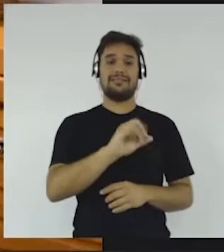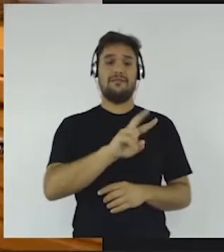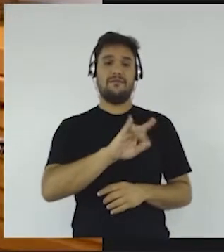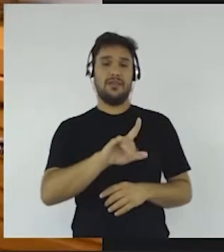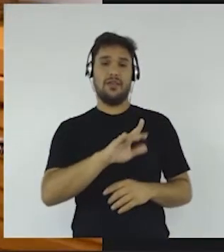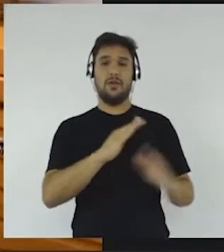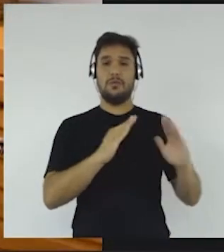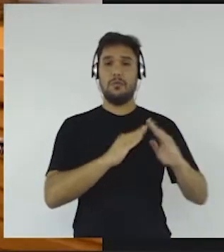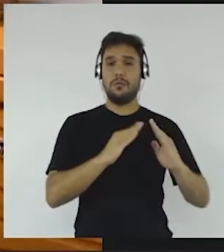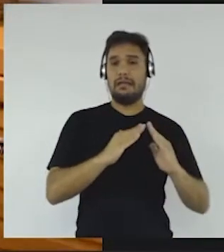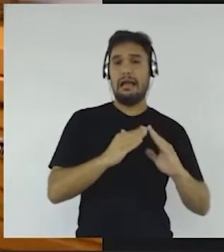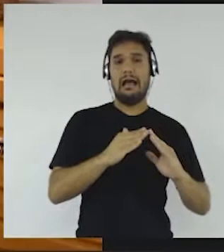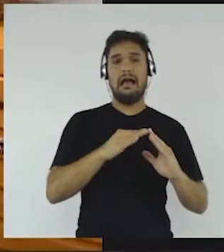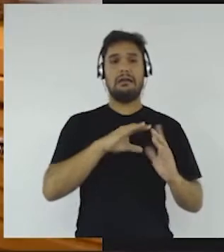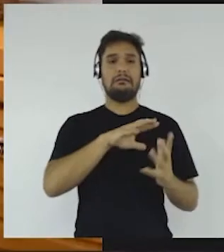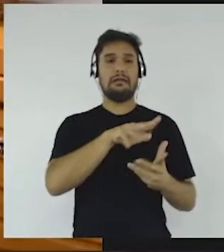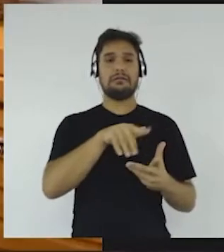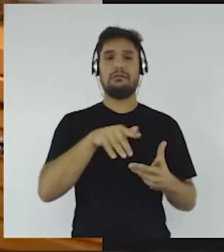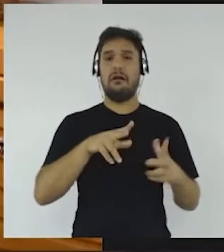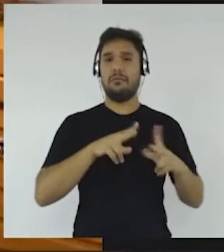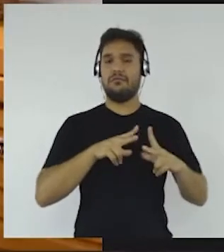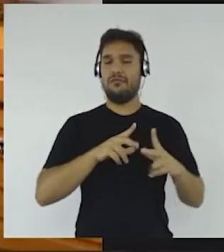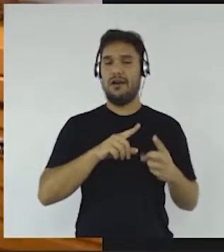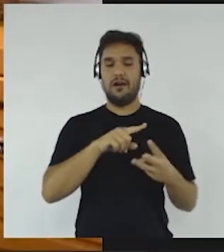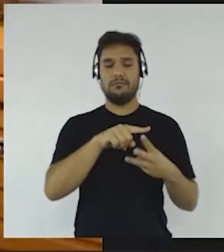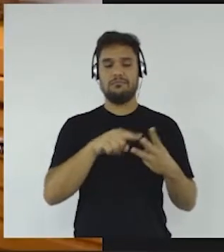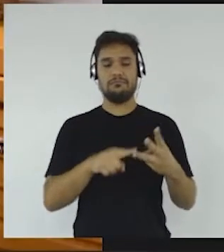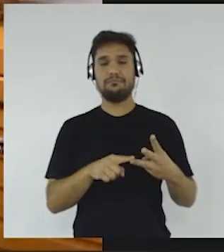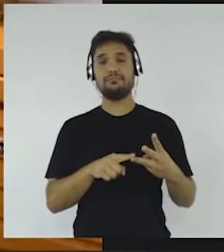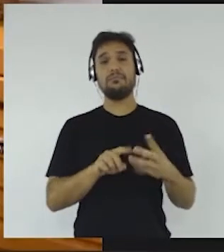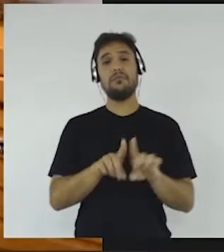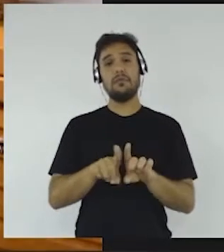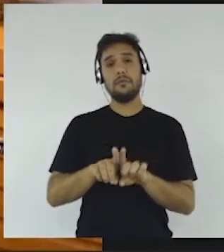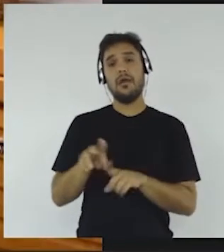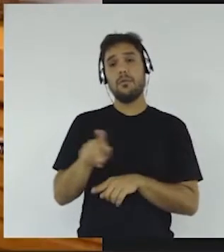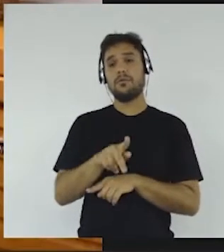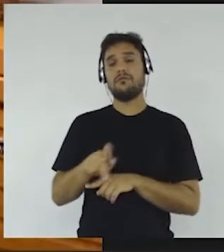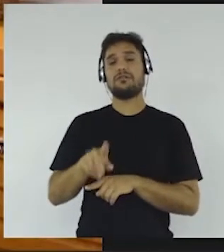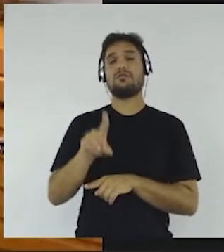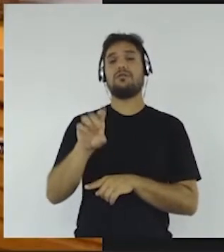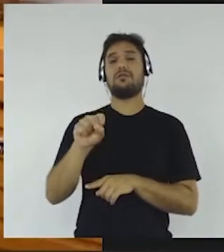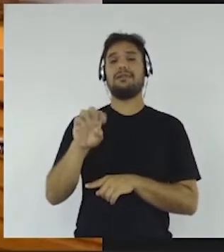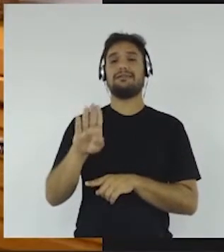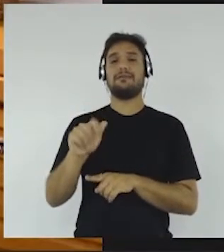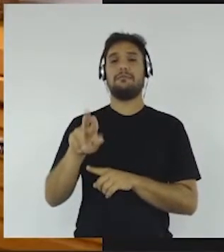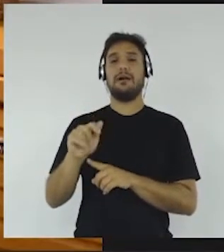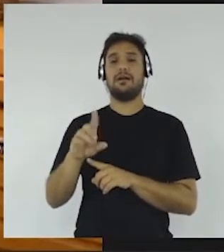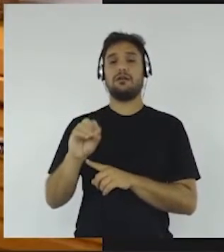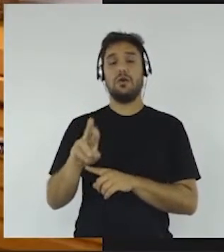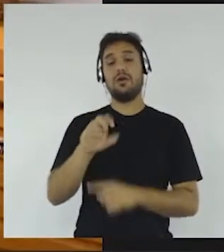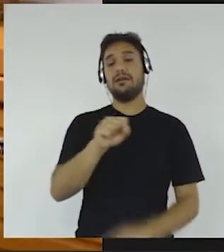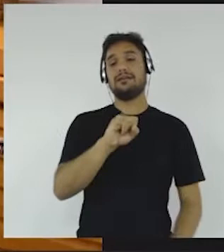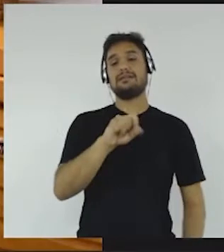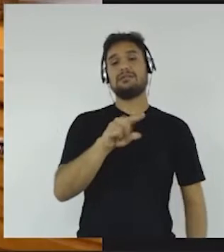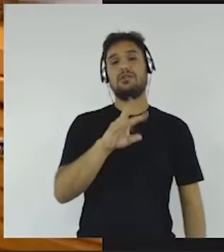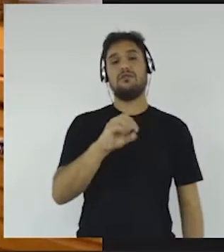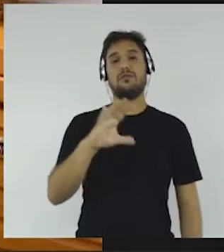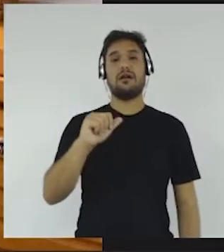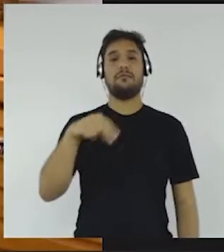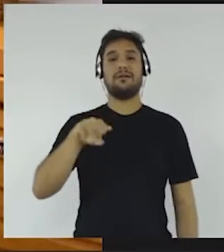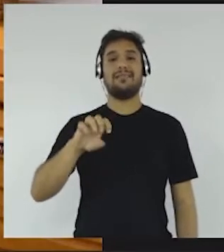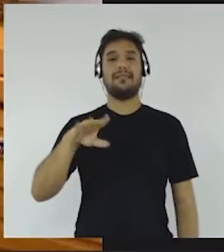do direito internacional privado. O professor e desembargador Silvio Capanema de